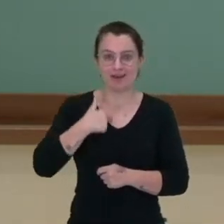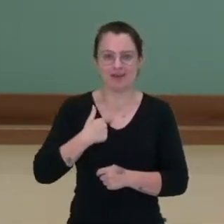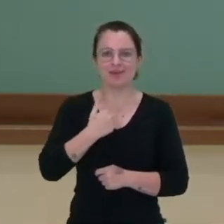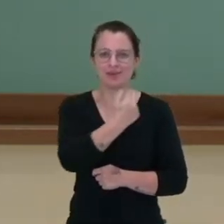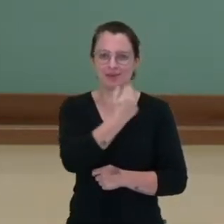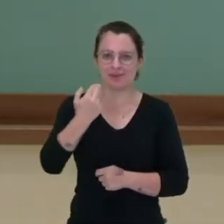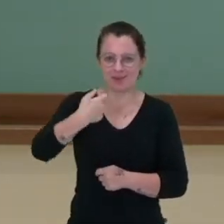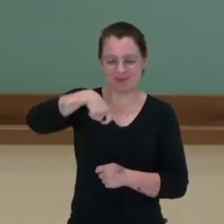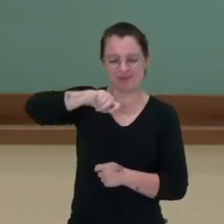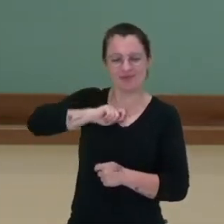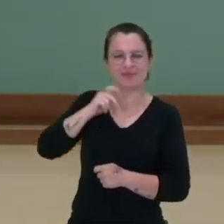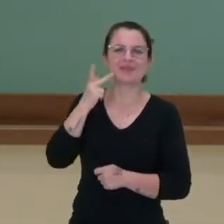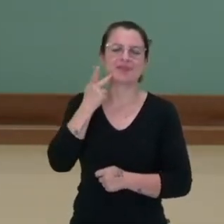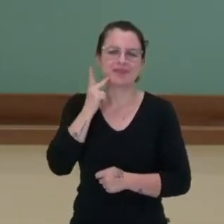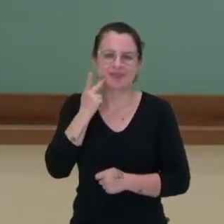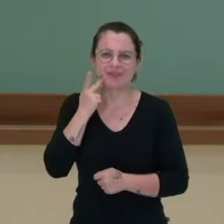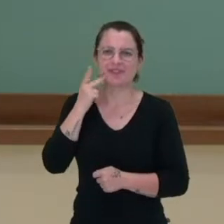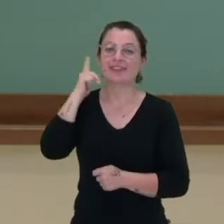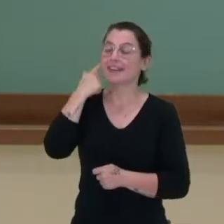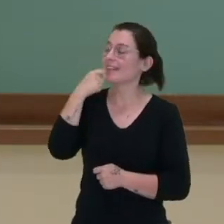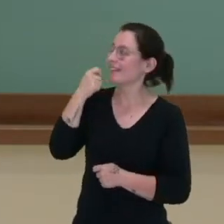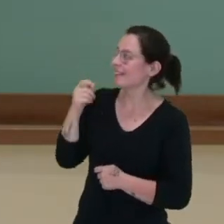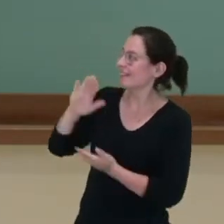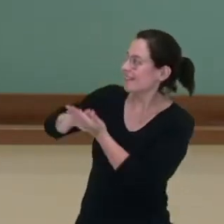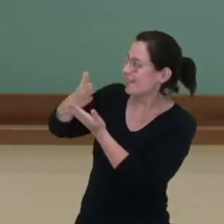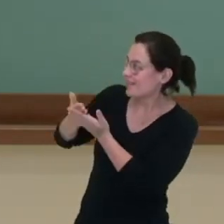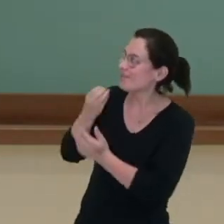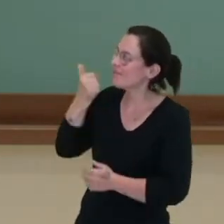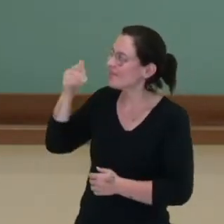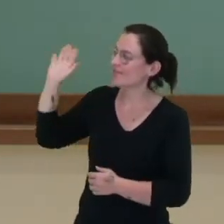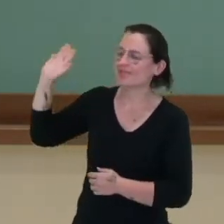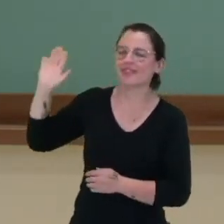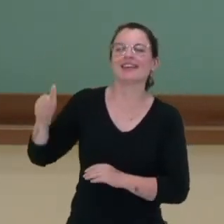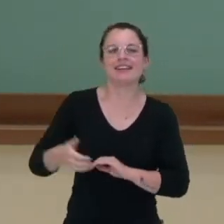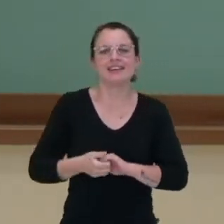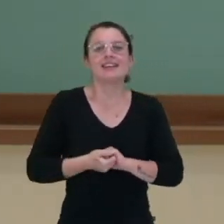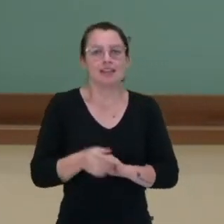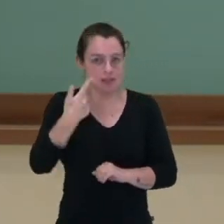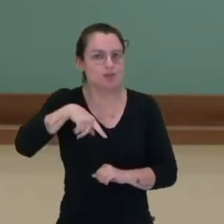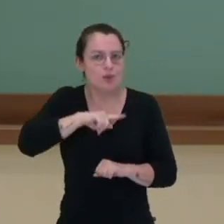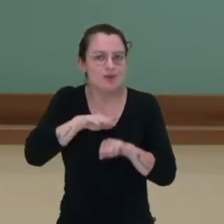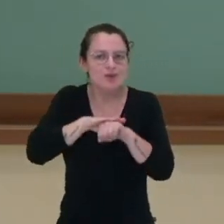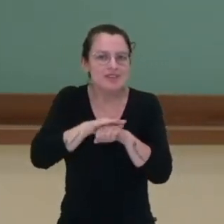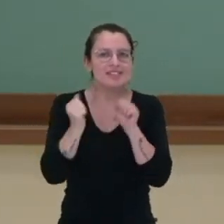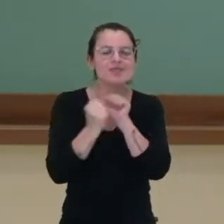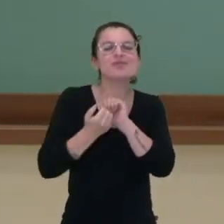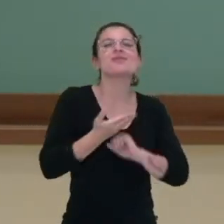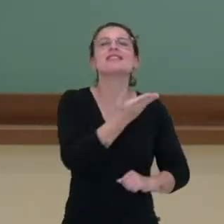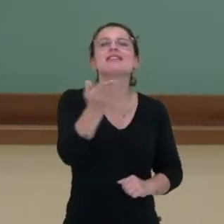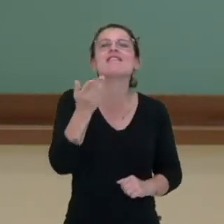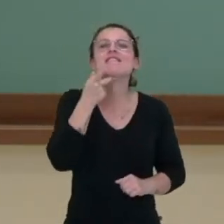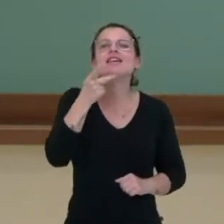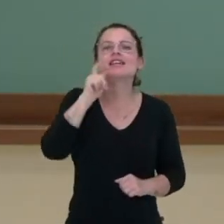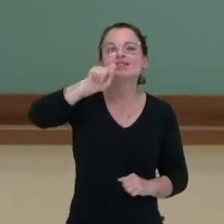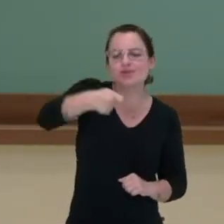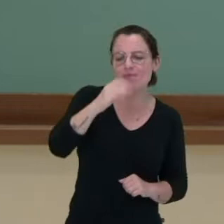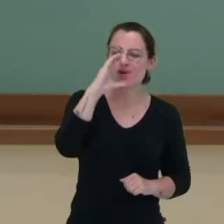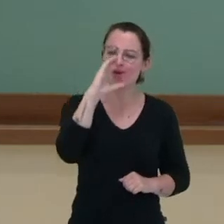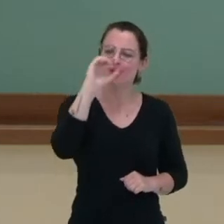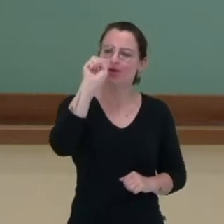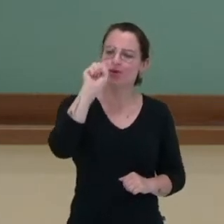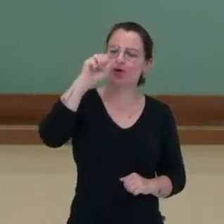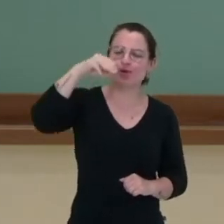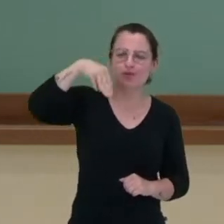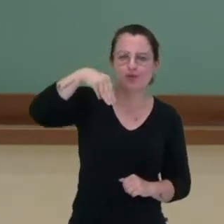Paulo Brito, Bia, nossa intérprete, tudo bem? E nós vamos conversar com vocês sobre cosmovisões